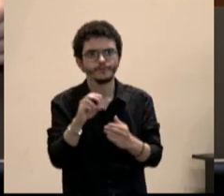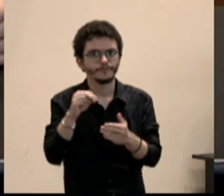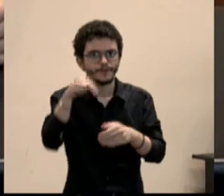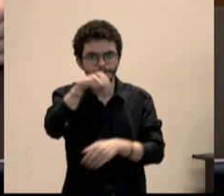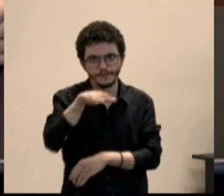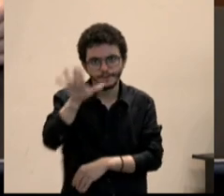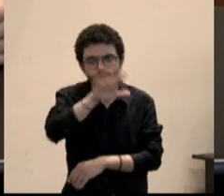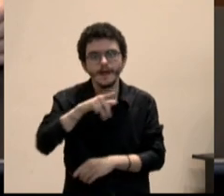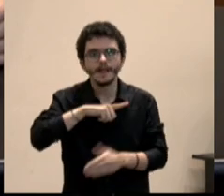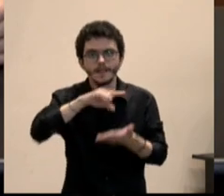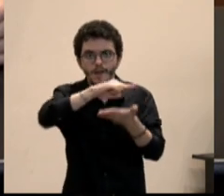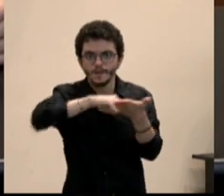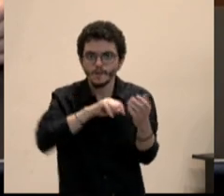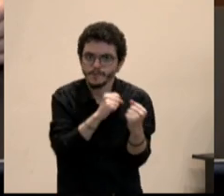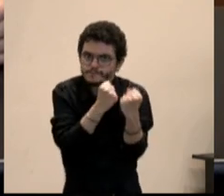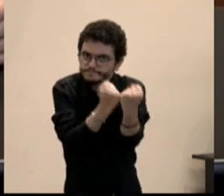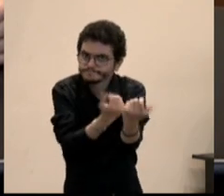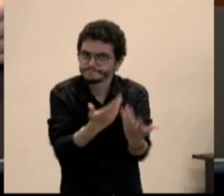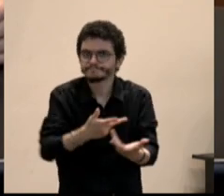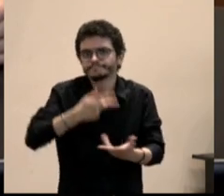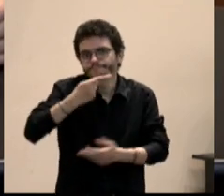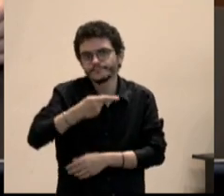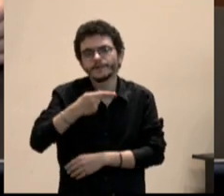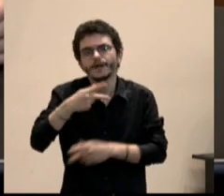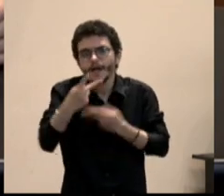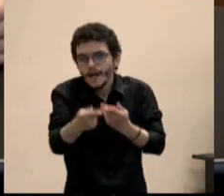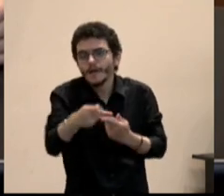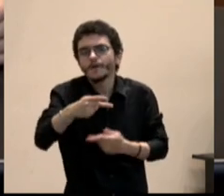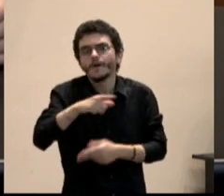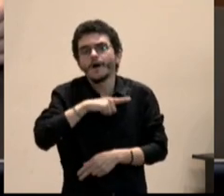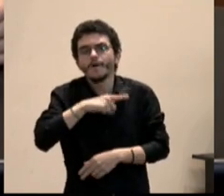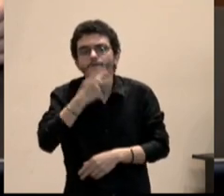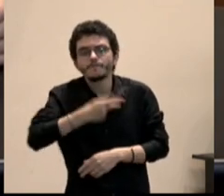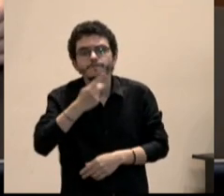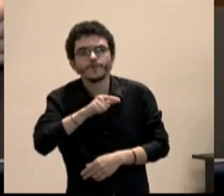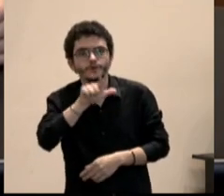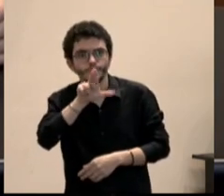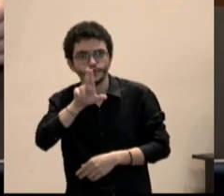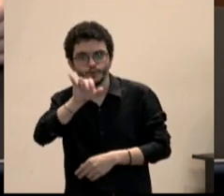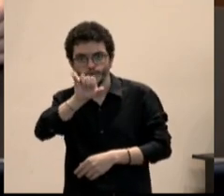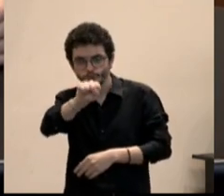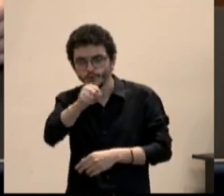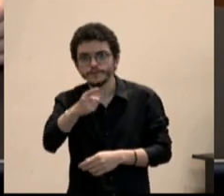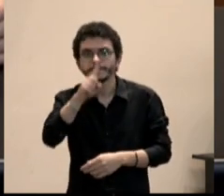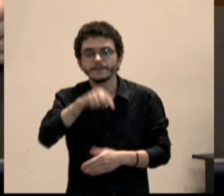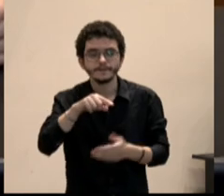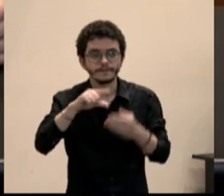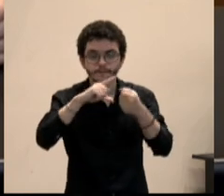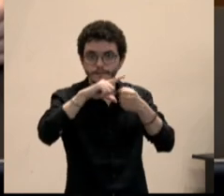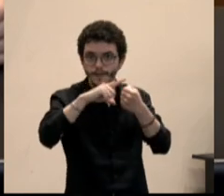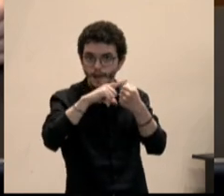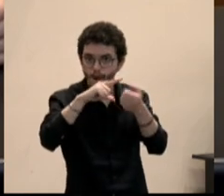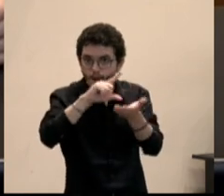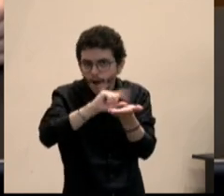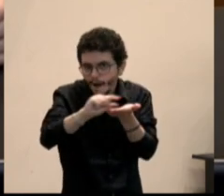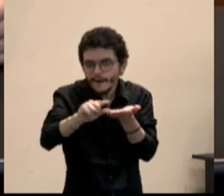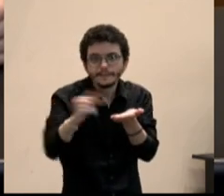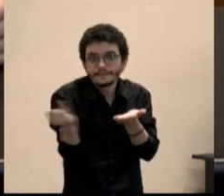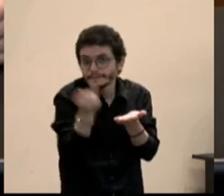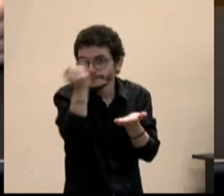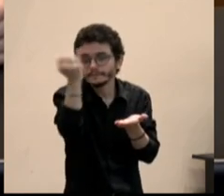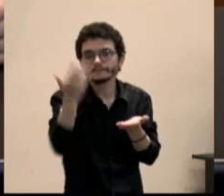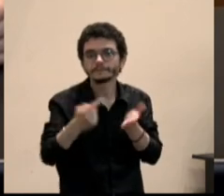documento potente, como diz Luiz Dourado, é um ativo extremamente importante que traz, que traduz,